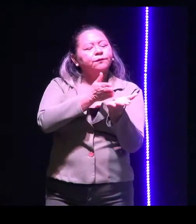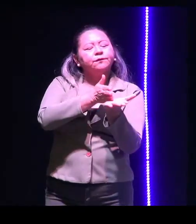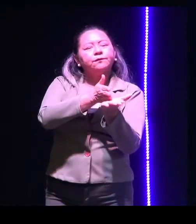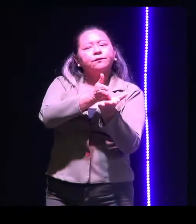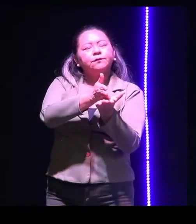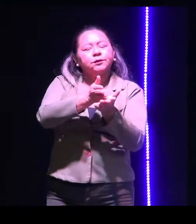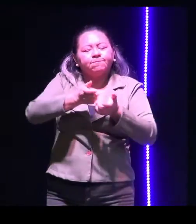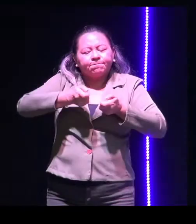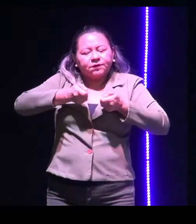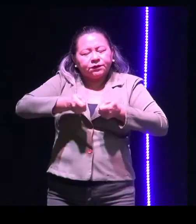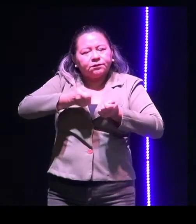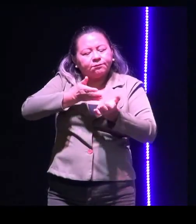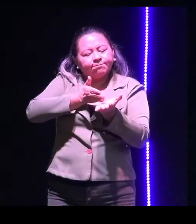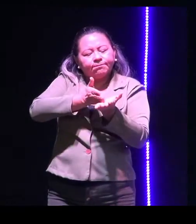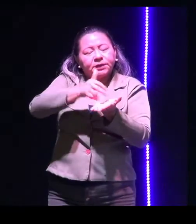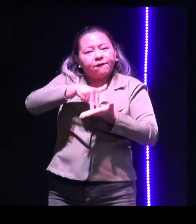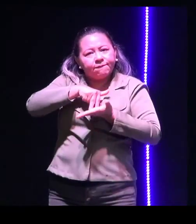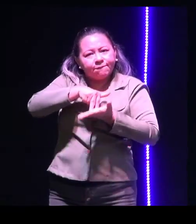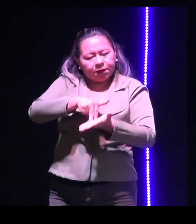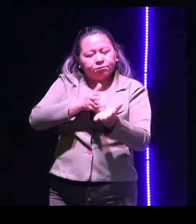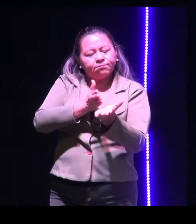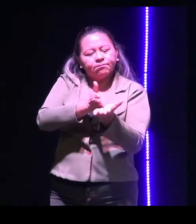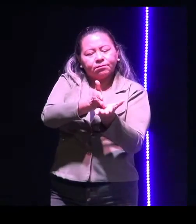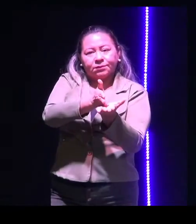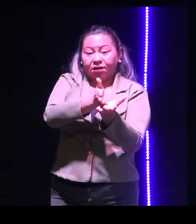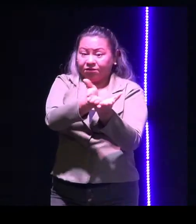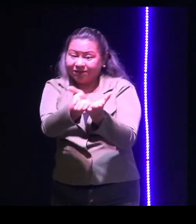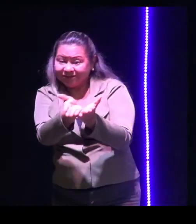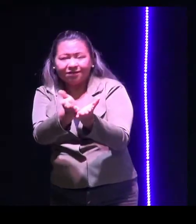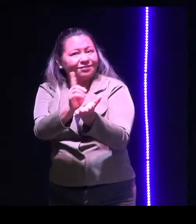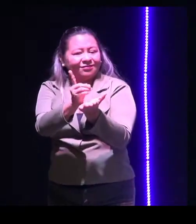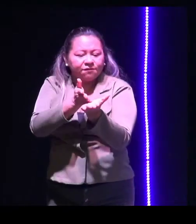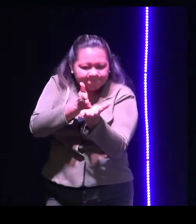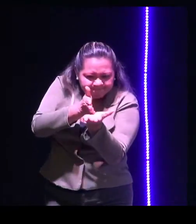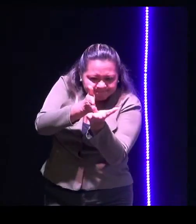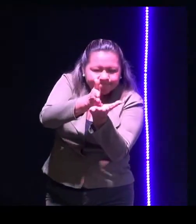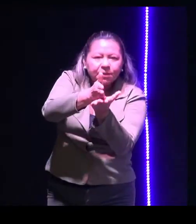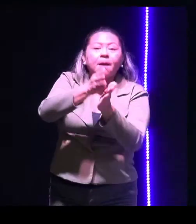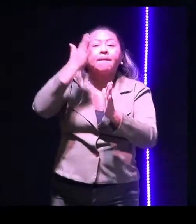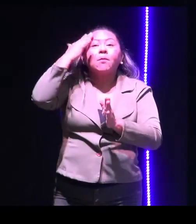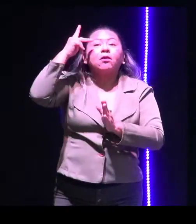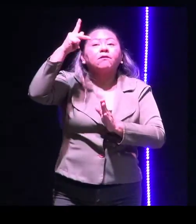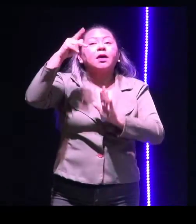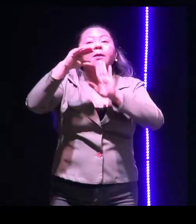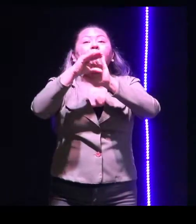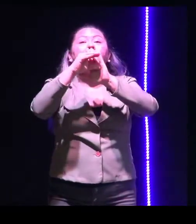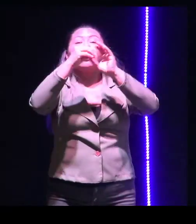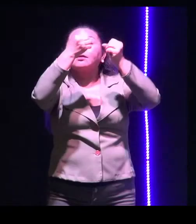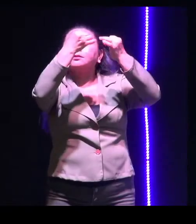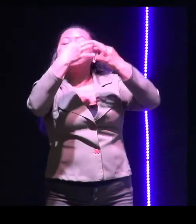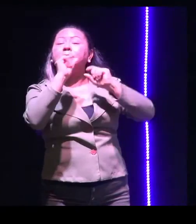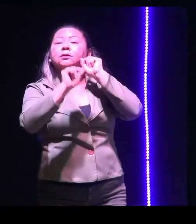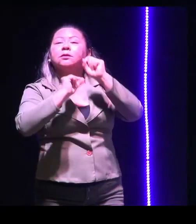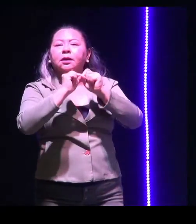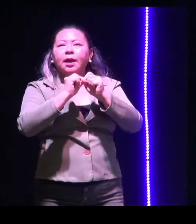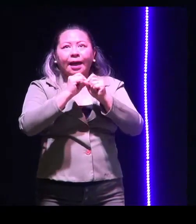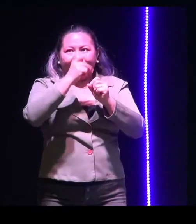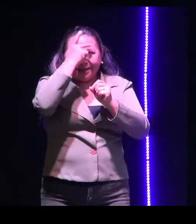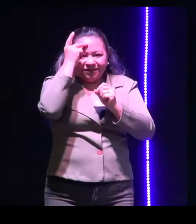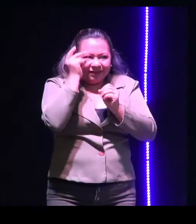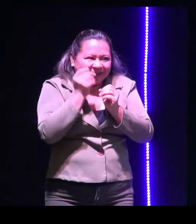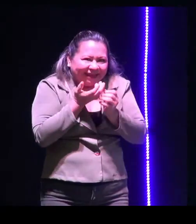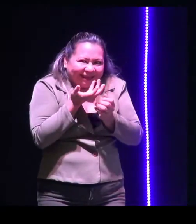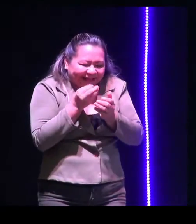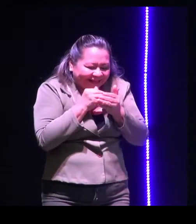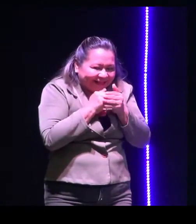caminhada. Não desista, não retroceda, não se esconda. Provérbios 28, 13. Quem tenta esconder os